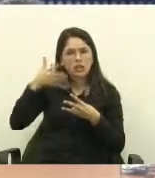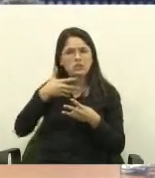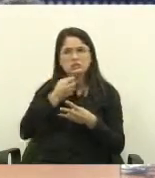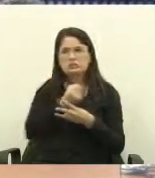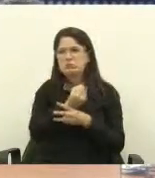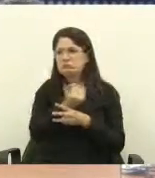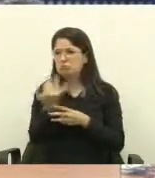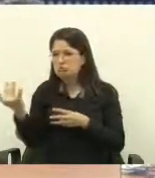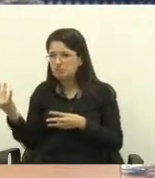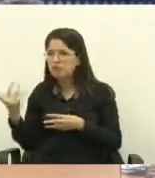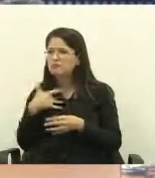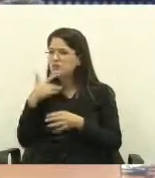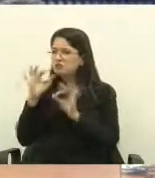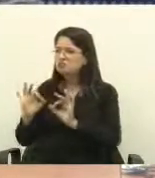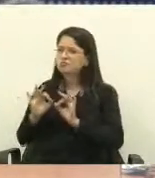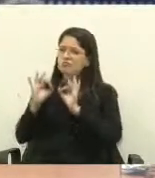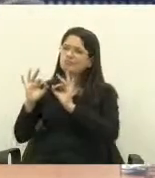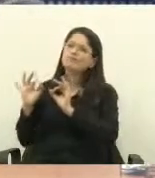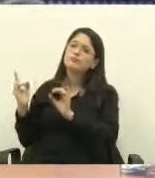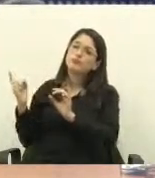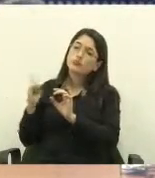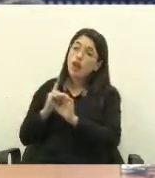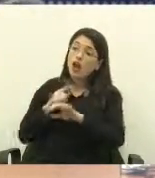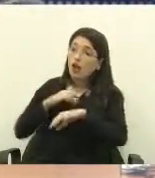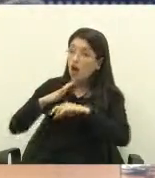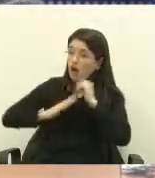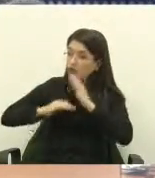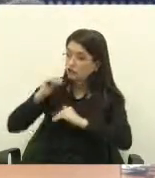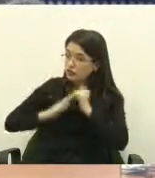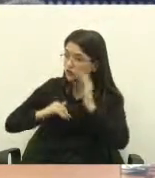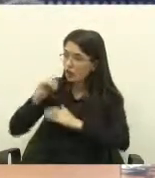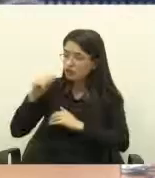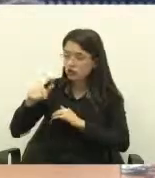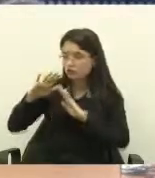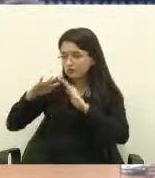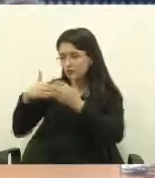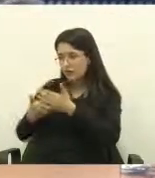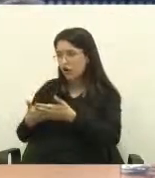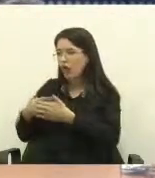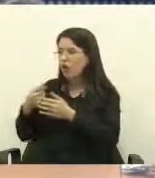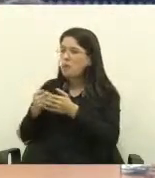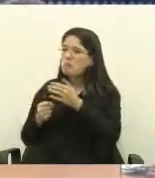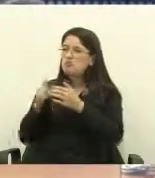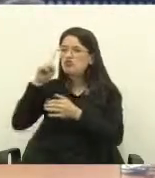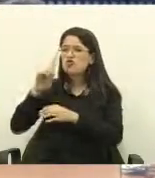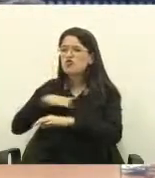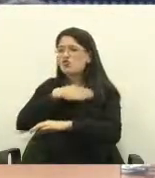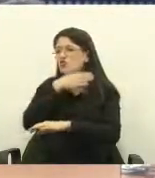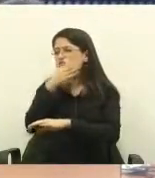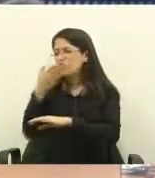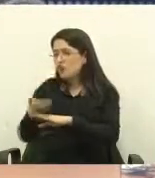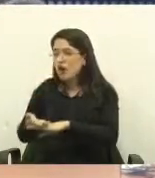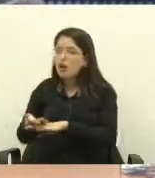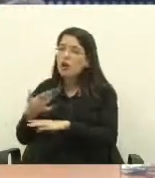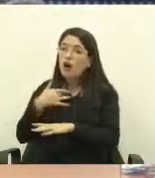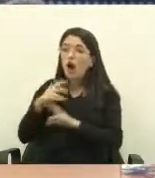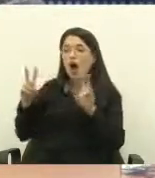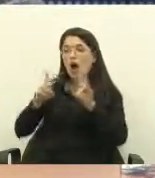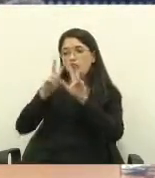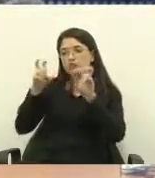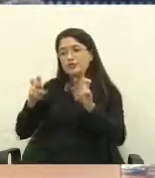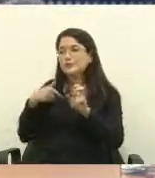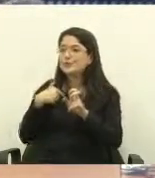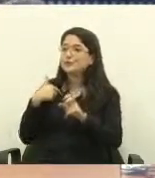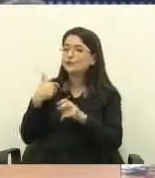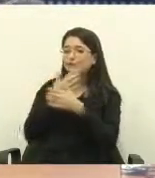que fizéssemos atividades todas ao mesmo tempo. Aí a gente trata da questão do desemprego, da dificuldade.